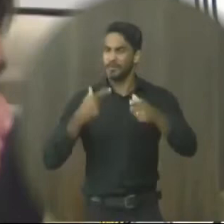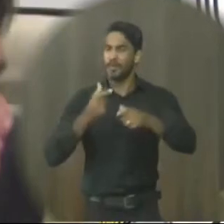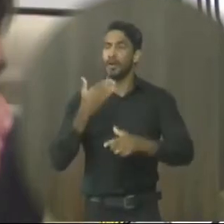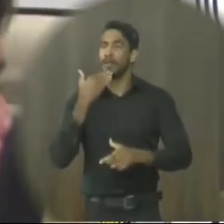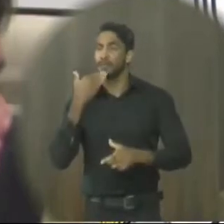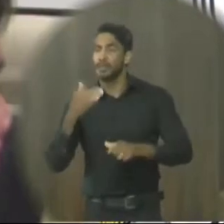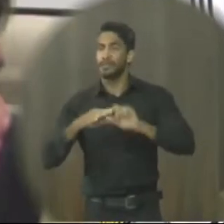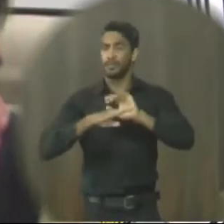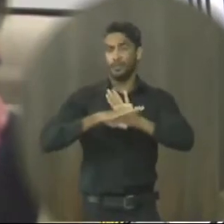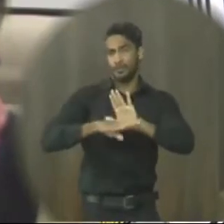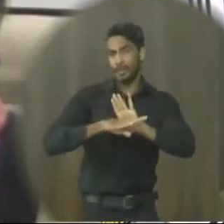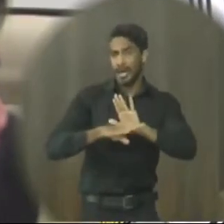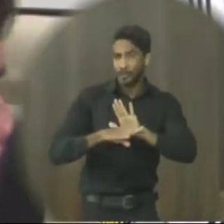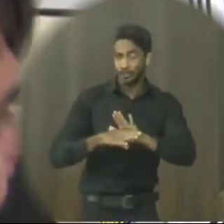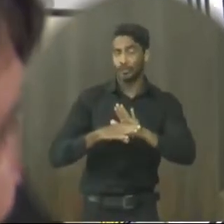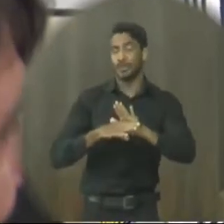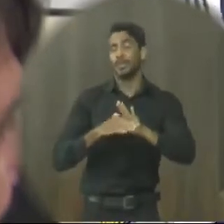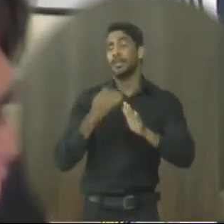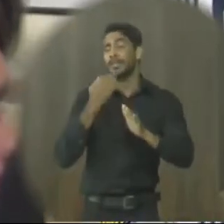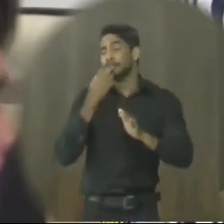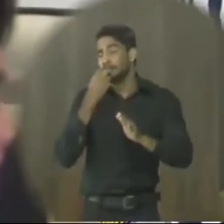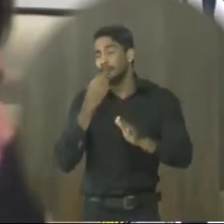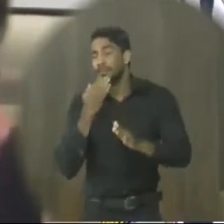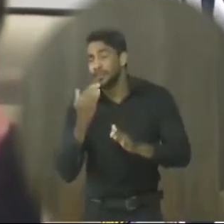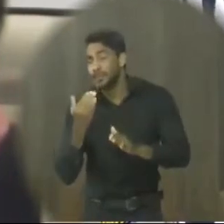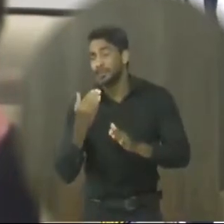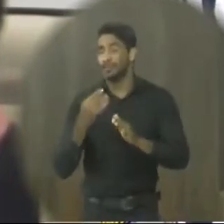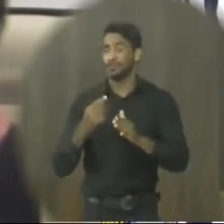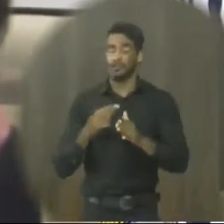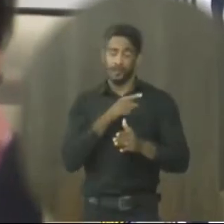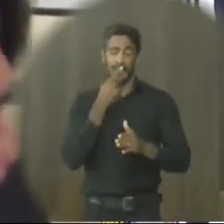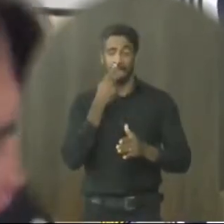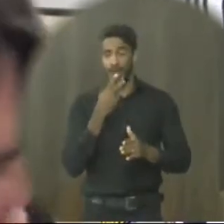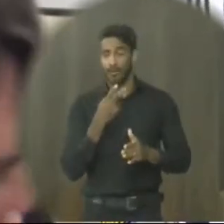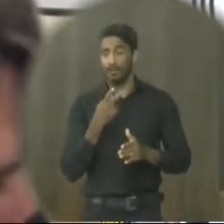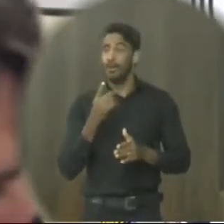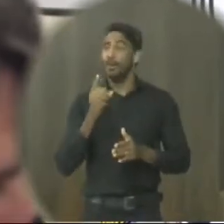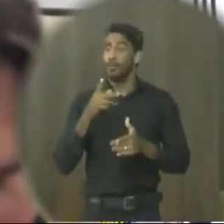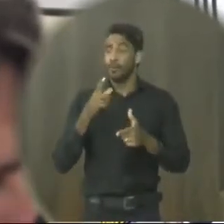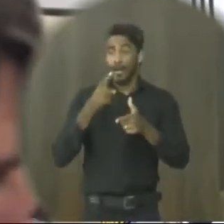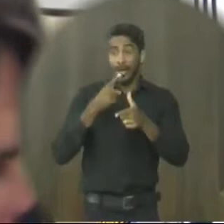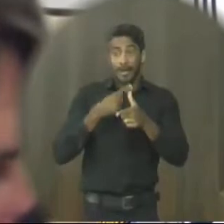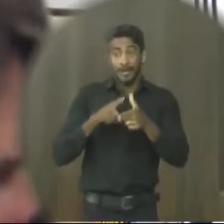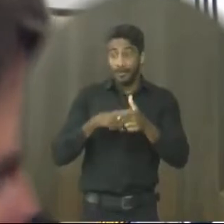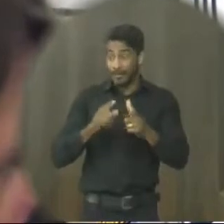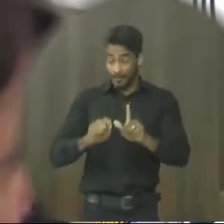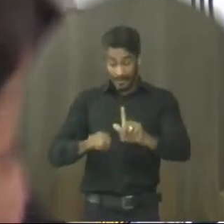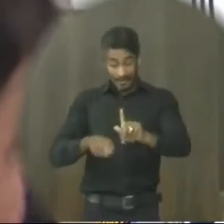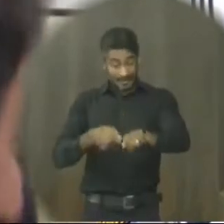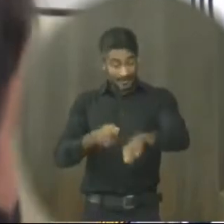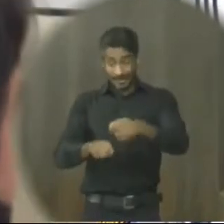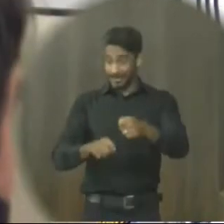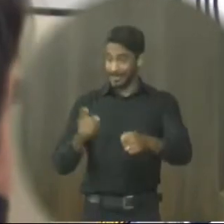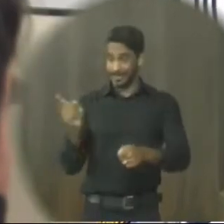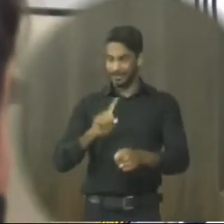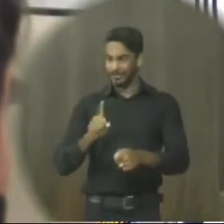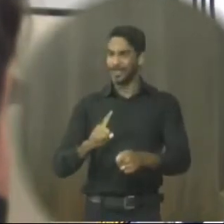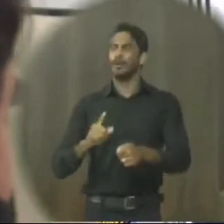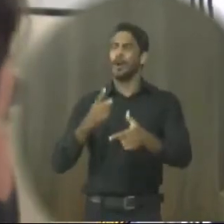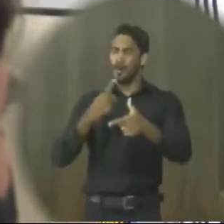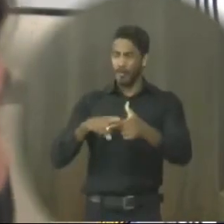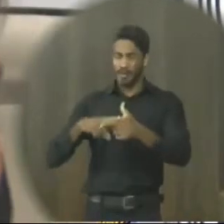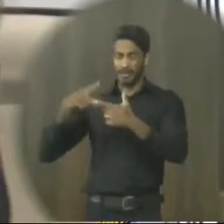pedindo ajuda, socorro. Como o senhor bem disse aí, não é um problema dessa gestão, problema que se